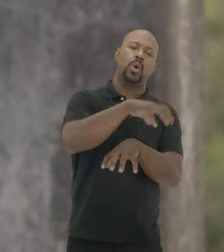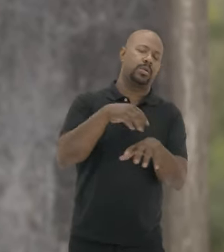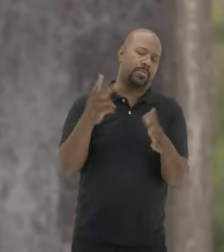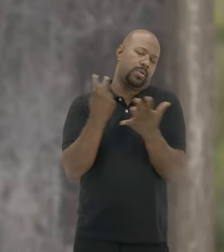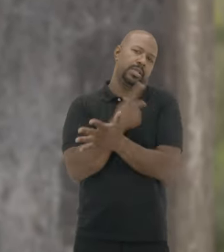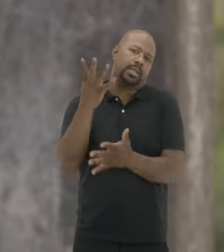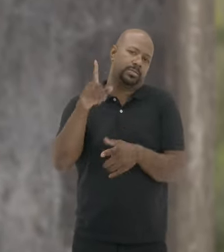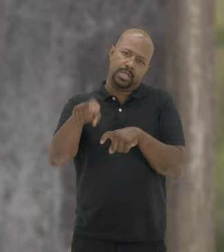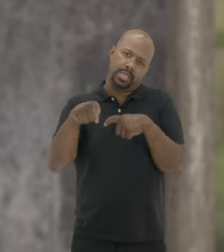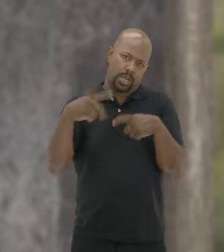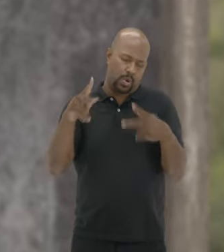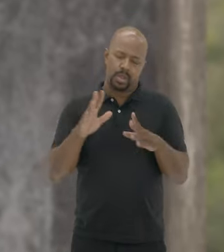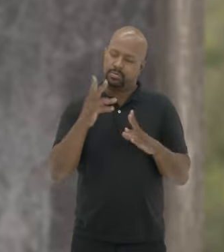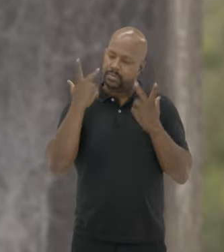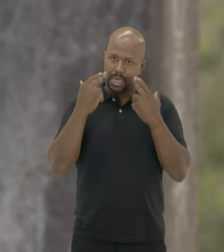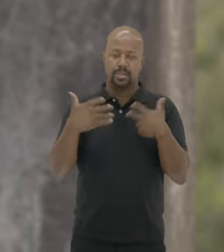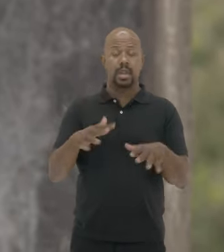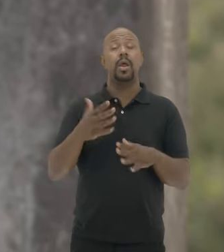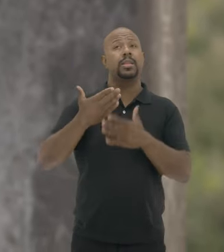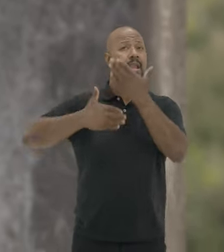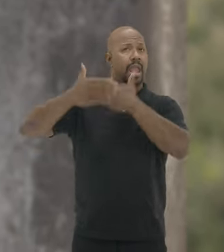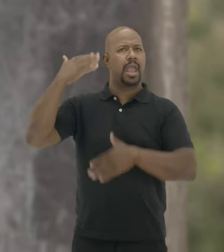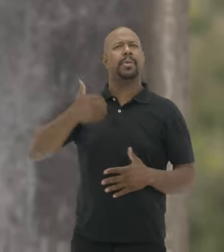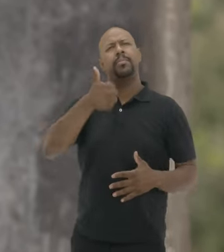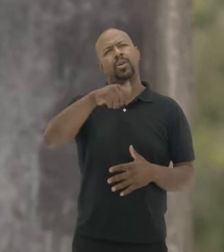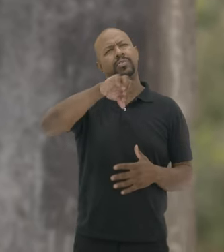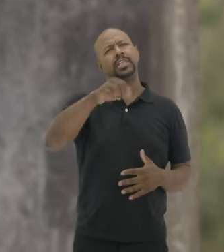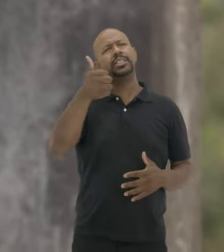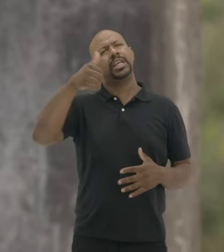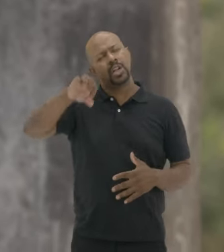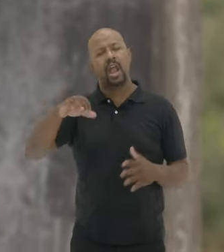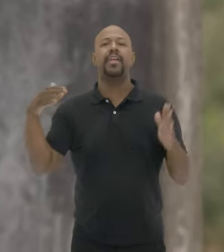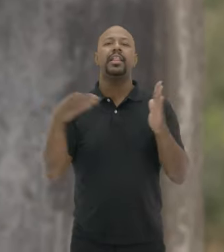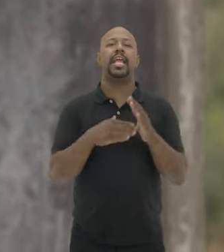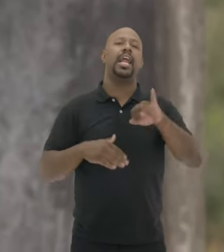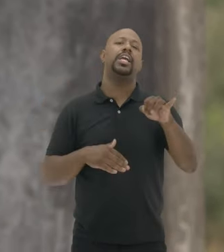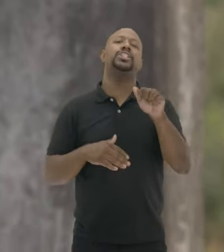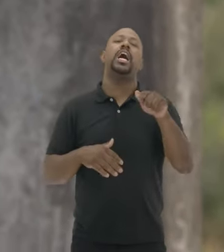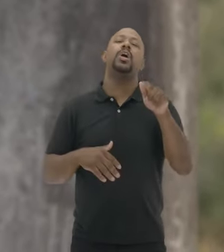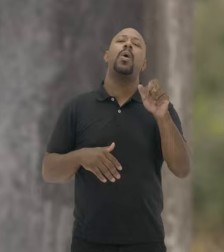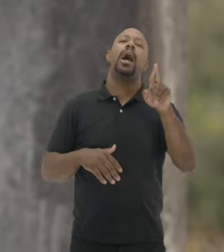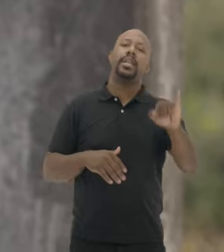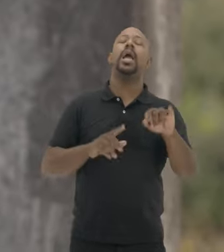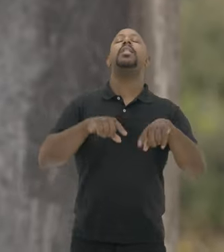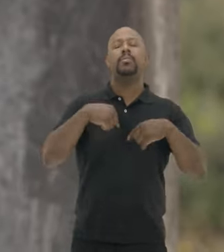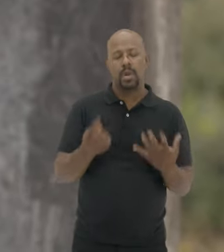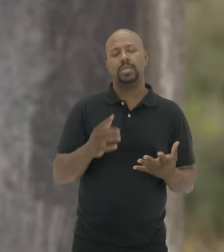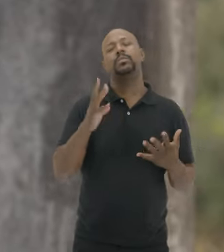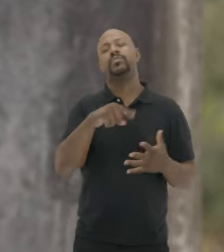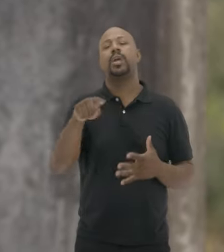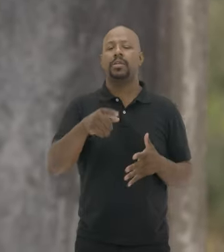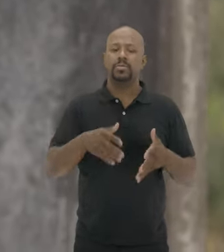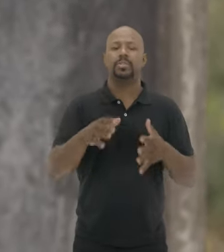geralmente no interior né nessa ação terra e aí na época em 1919 ligava até Jaguari depois o tempo passou e